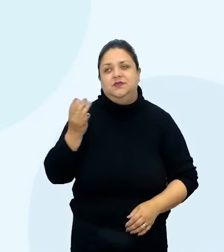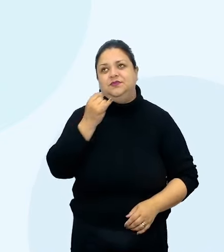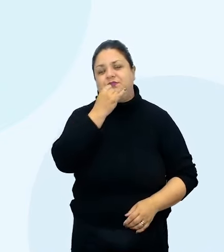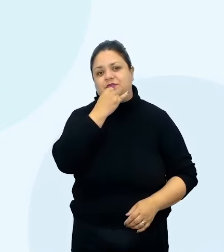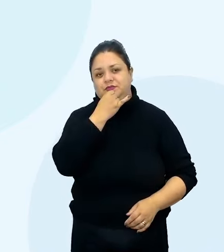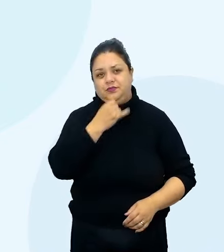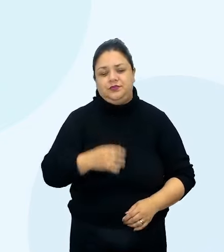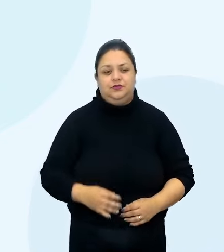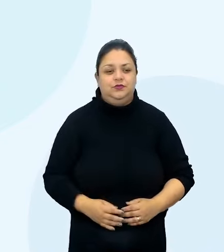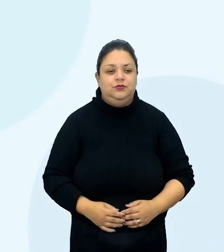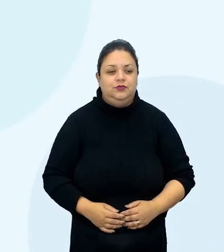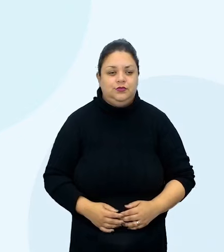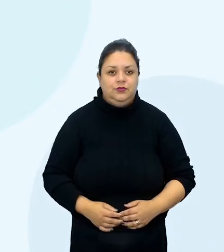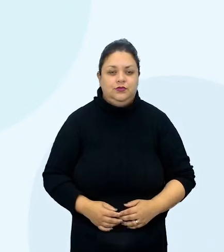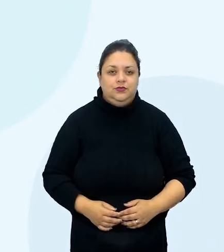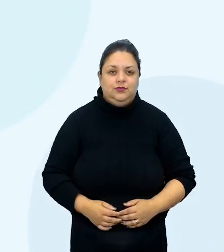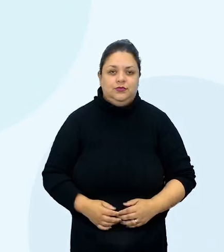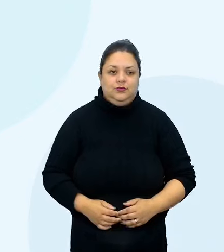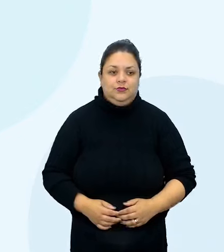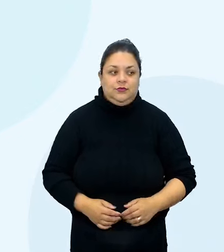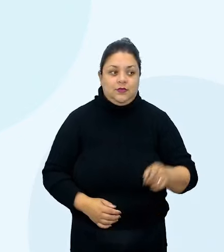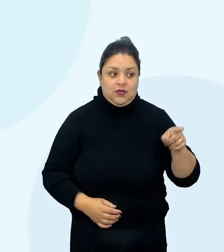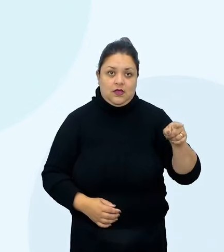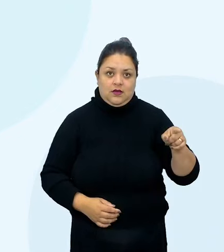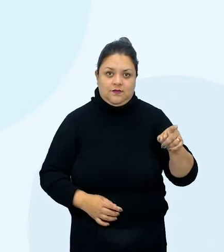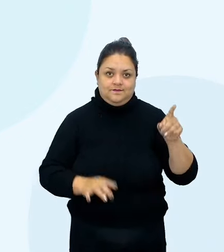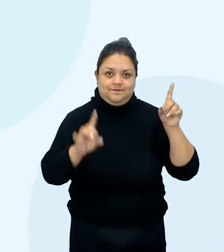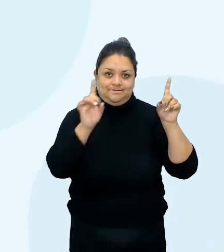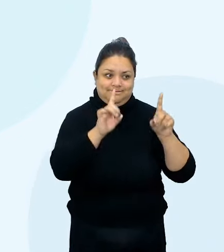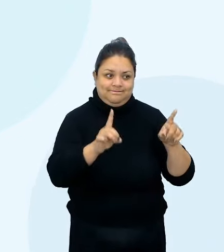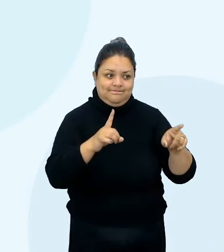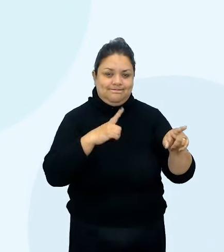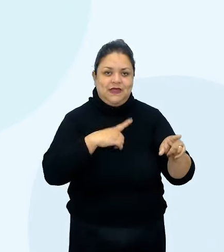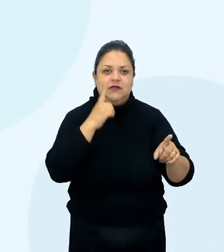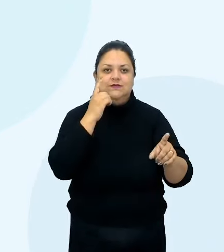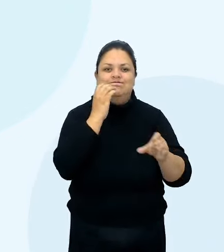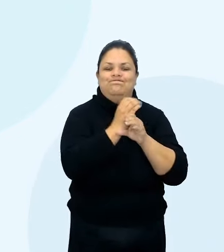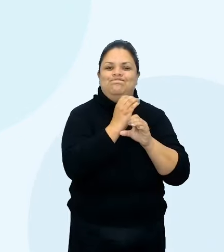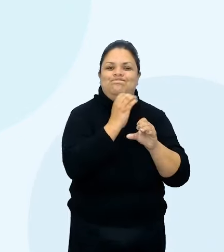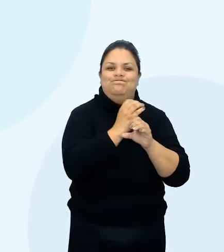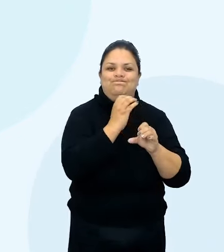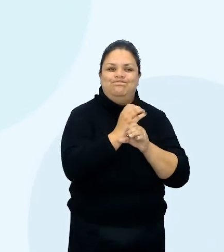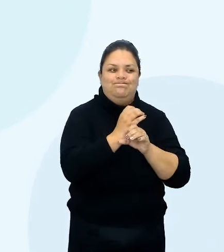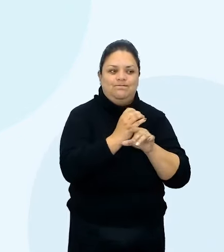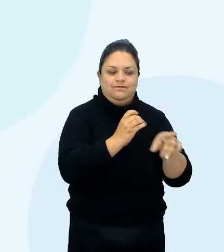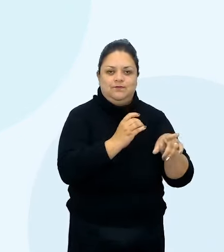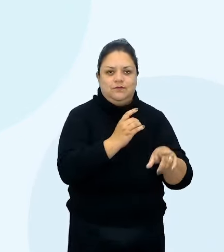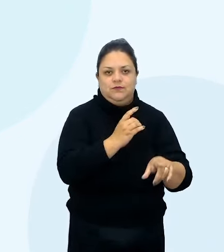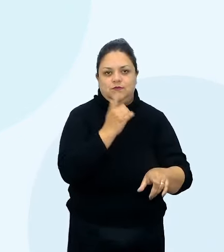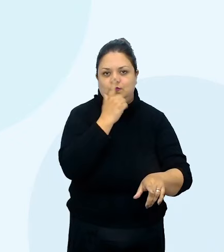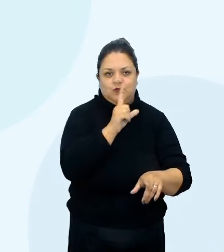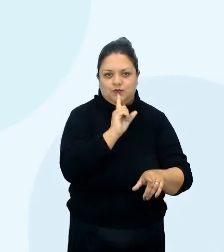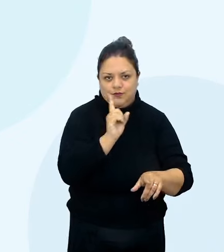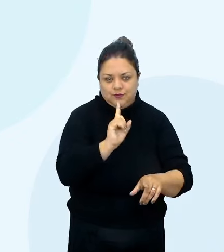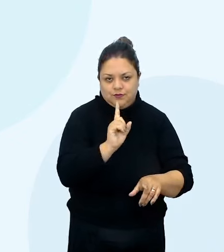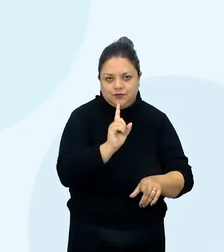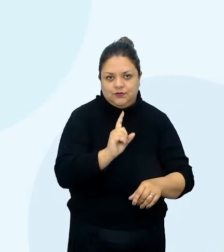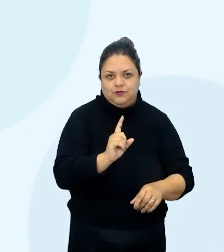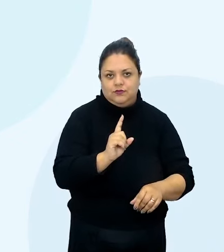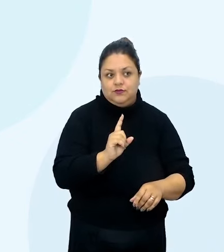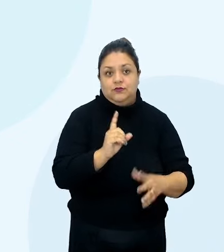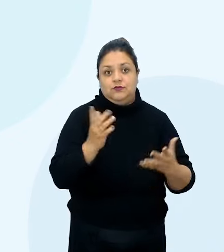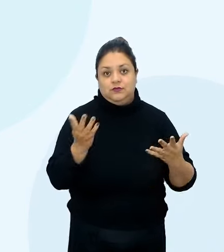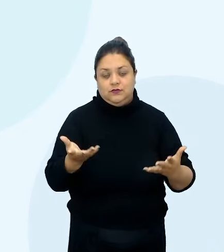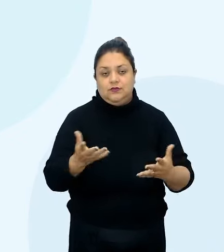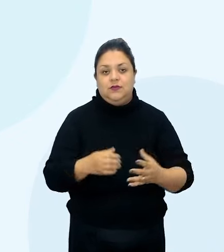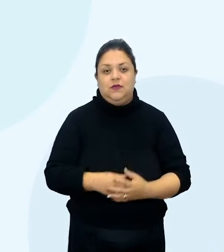pessoa tem, né, a dificuldade de se comunicar, então ela não tem comunicação. Todas as